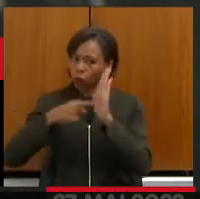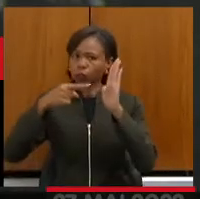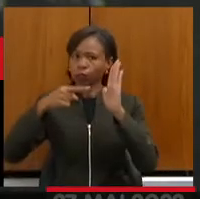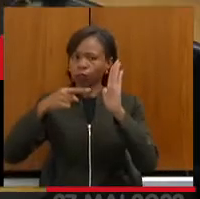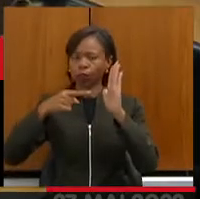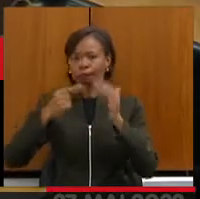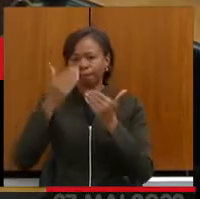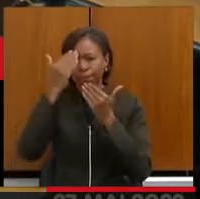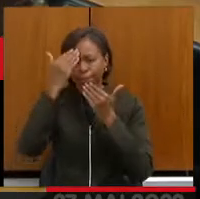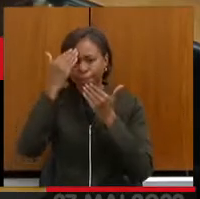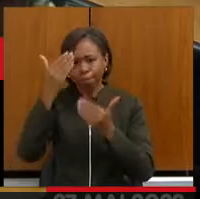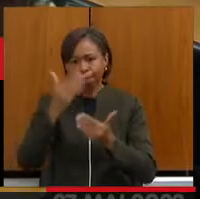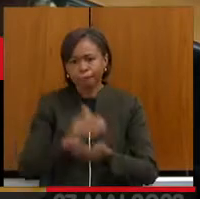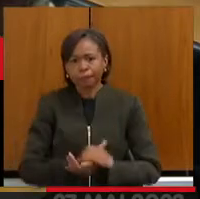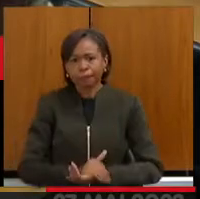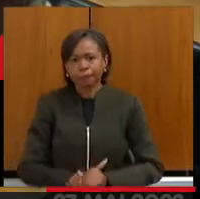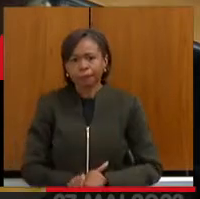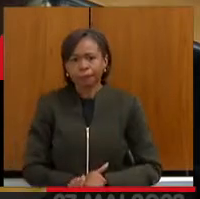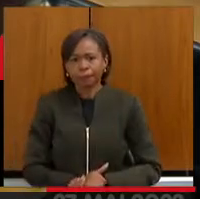obrigada